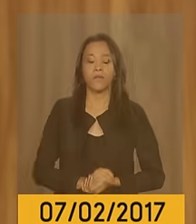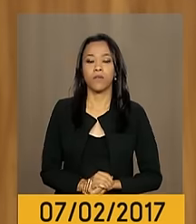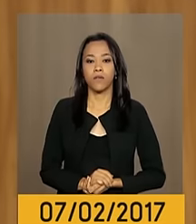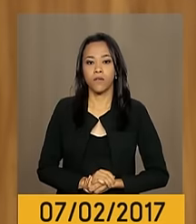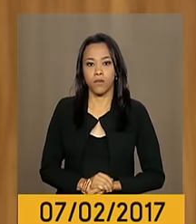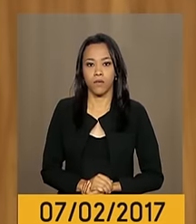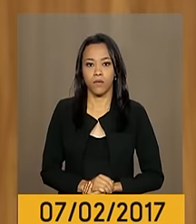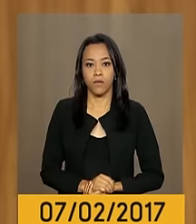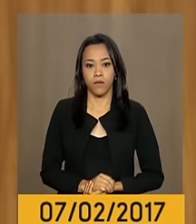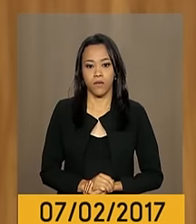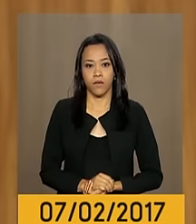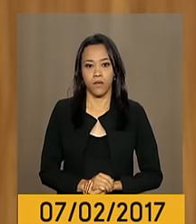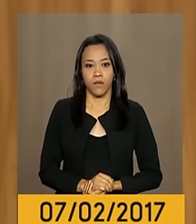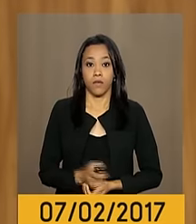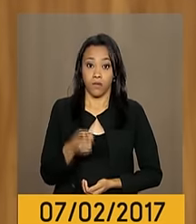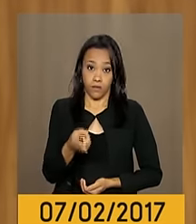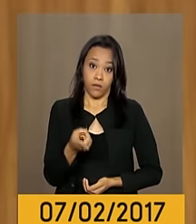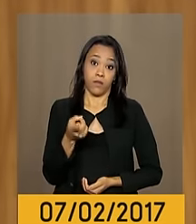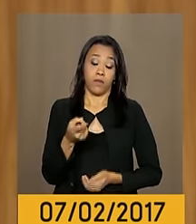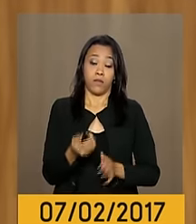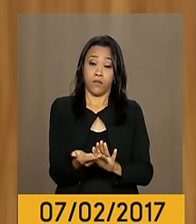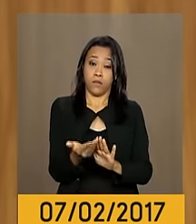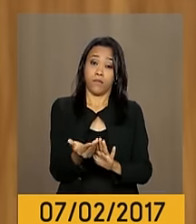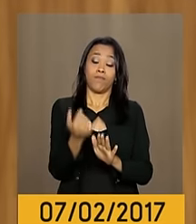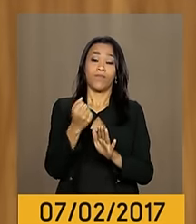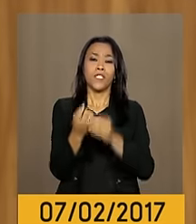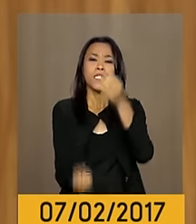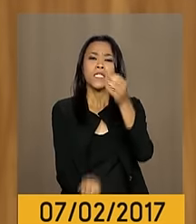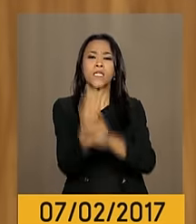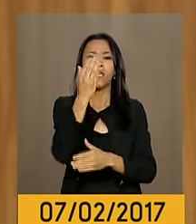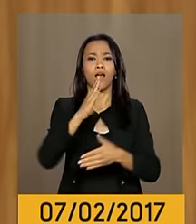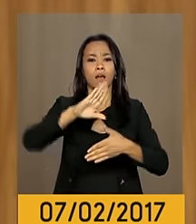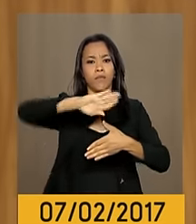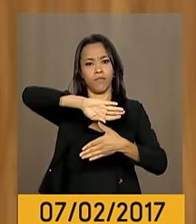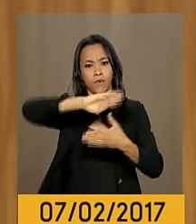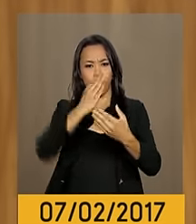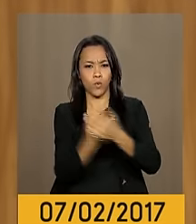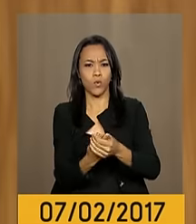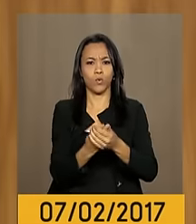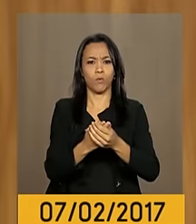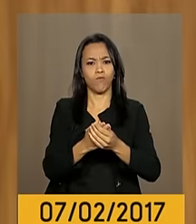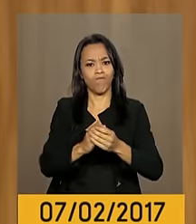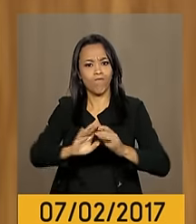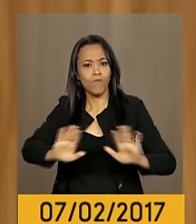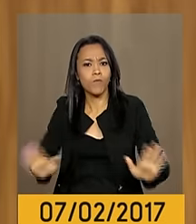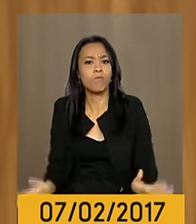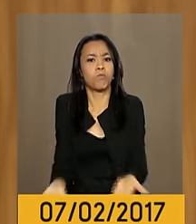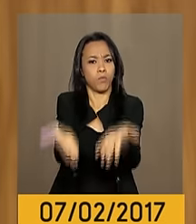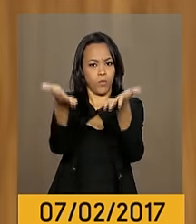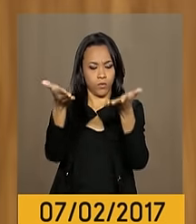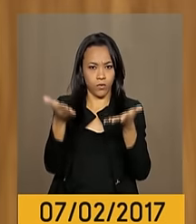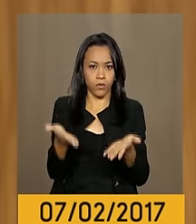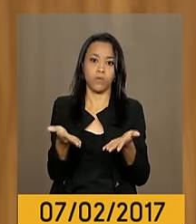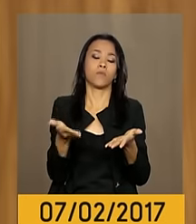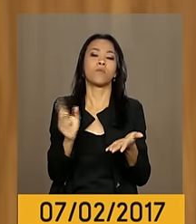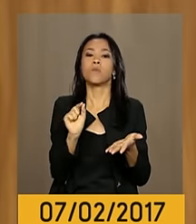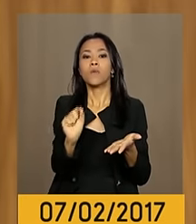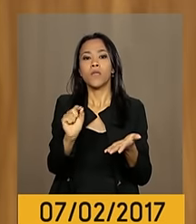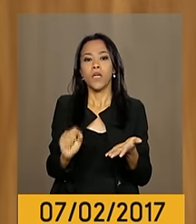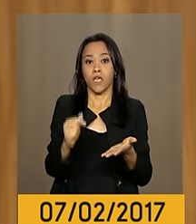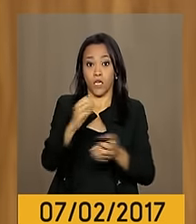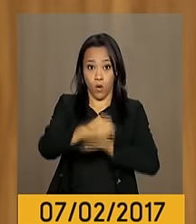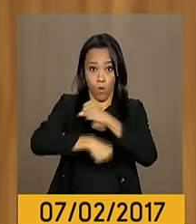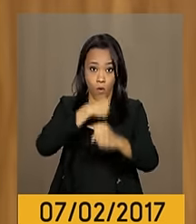no século passado de criar o Mercosul dar um impulso histórico que realmente o ano